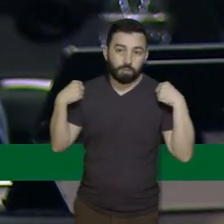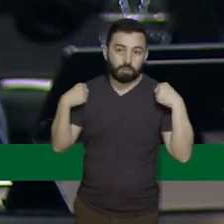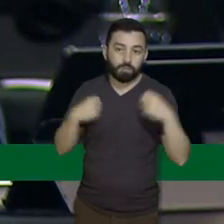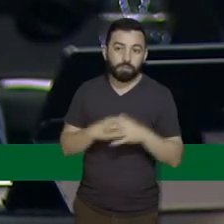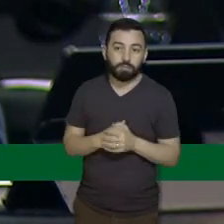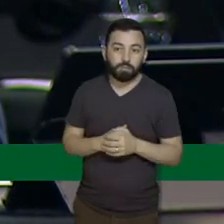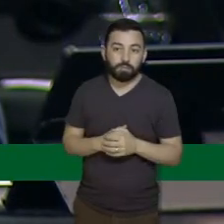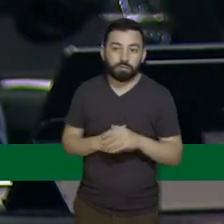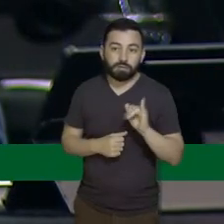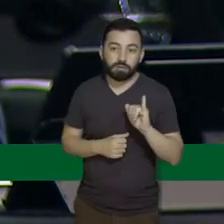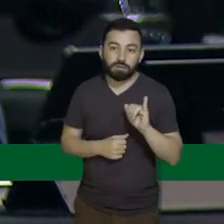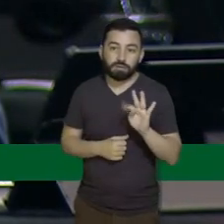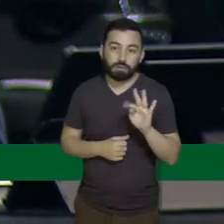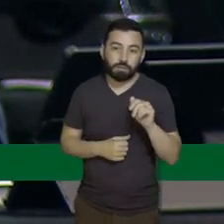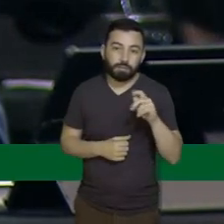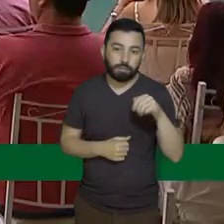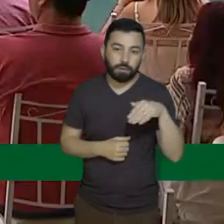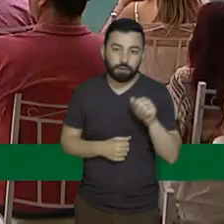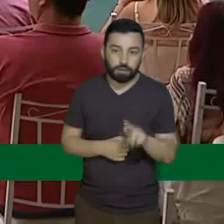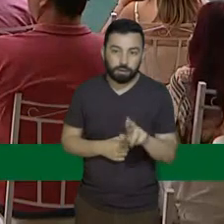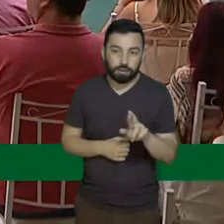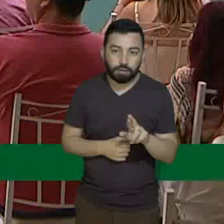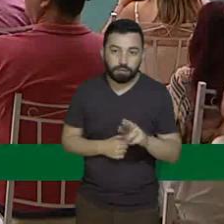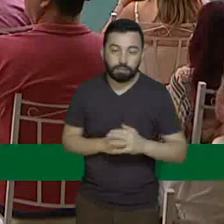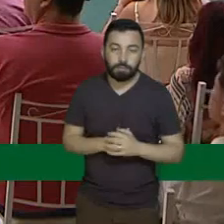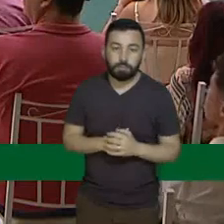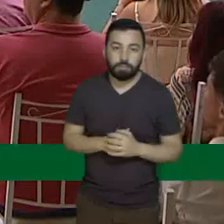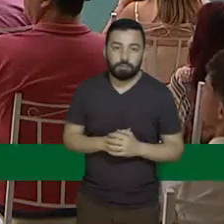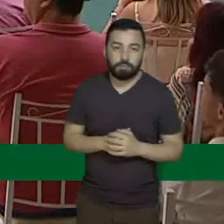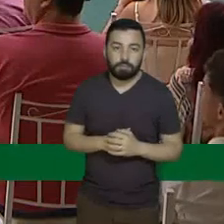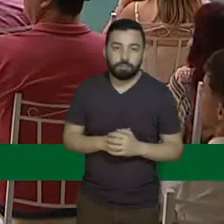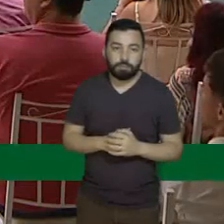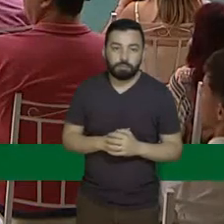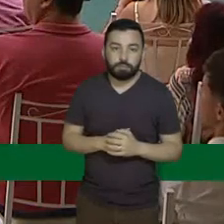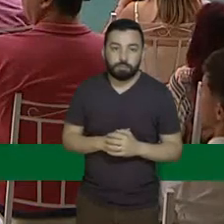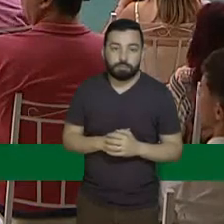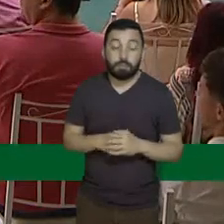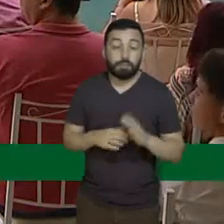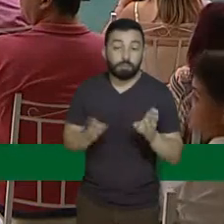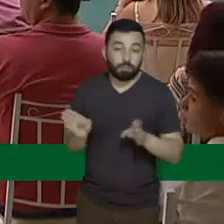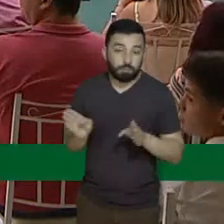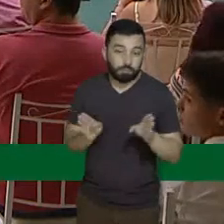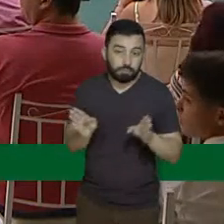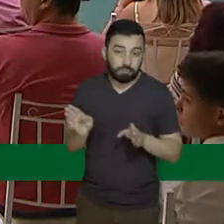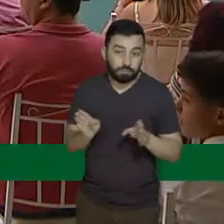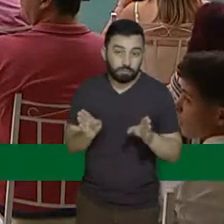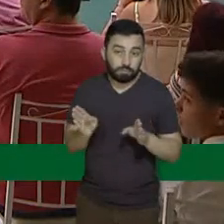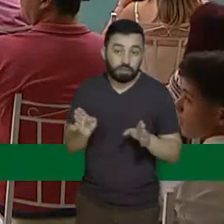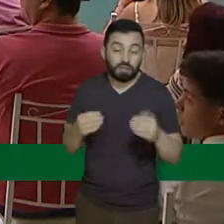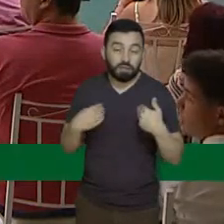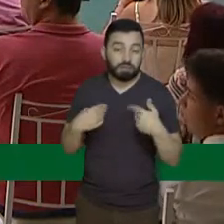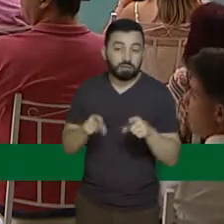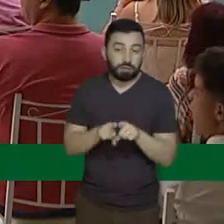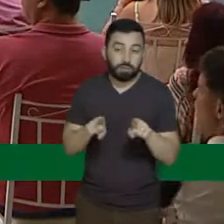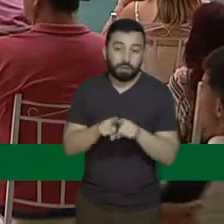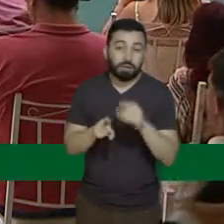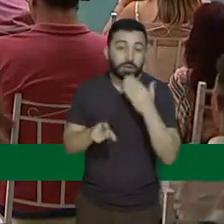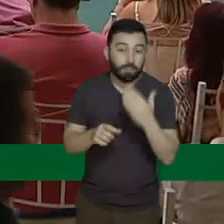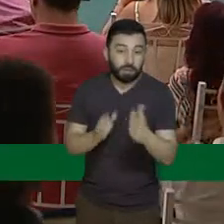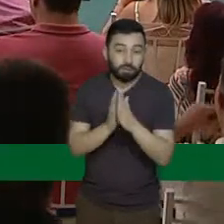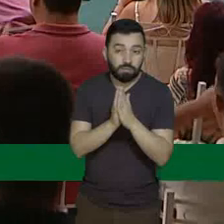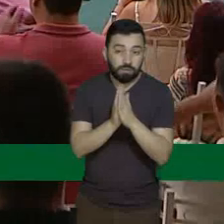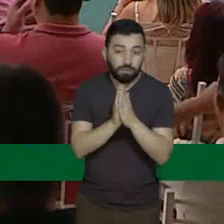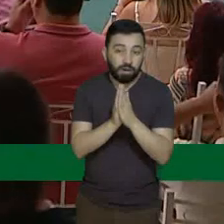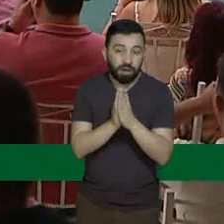Itamar Antônio Agnoleto, momento em que eu também peço para que as entidades